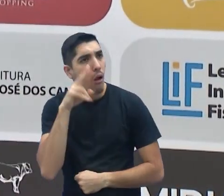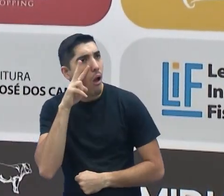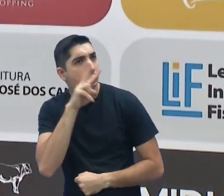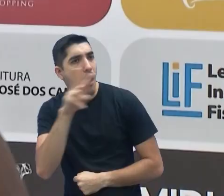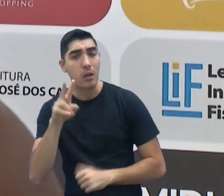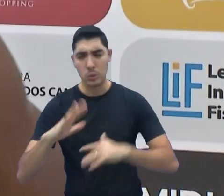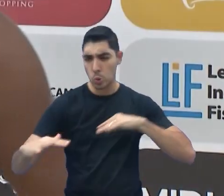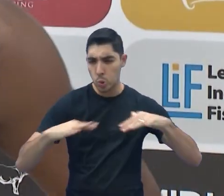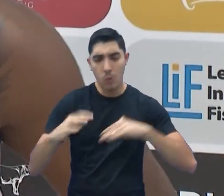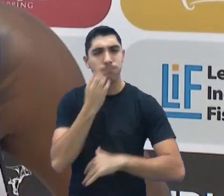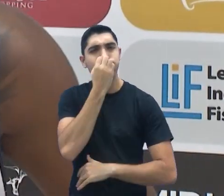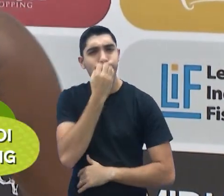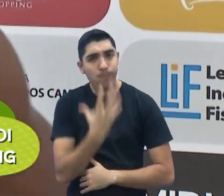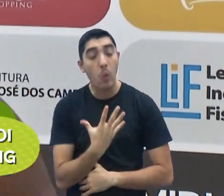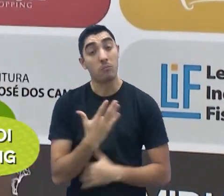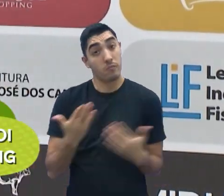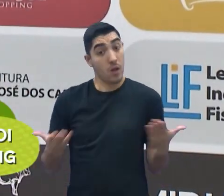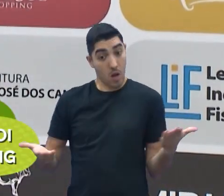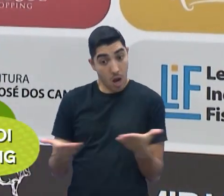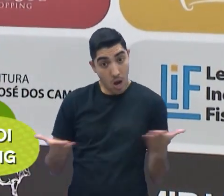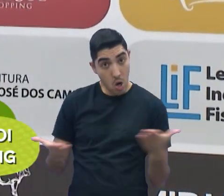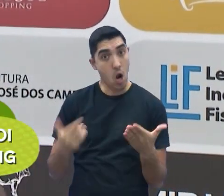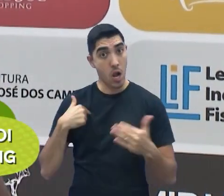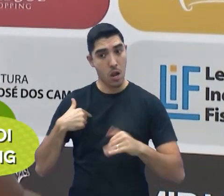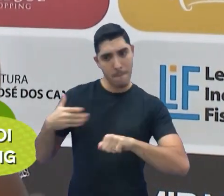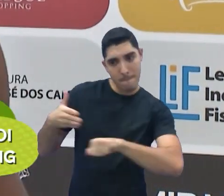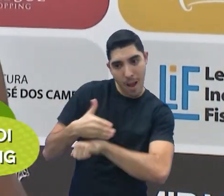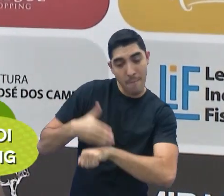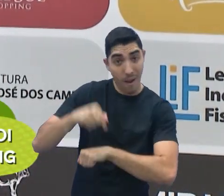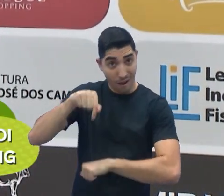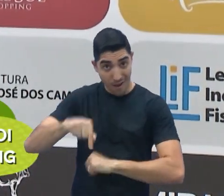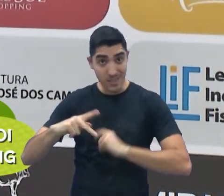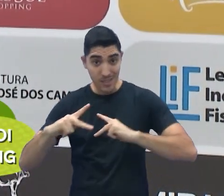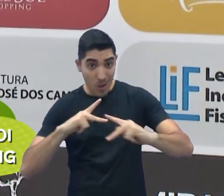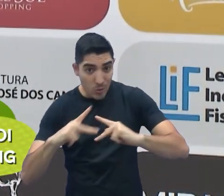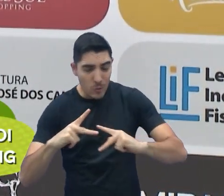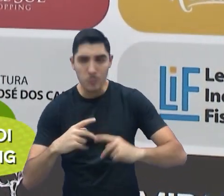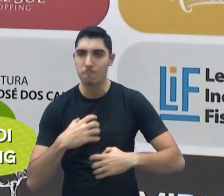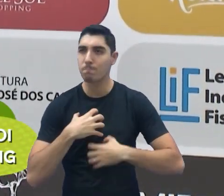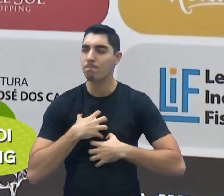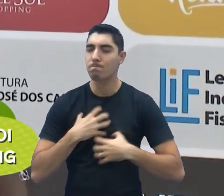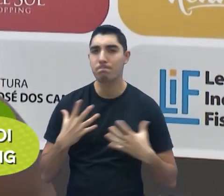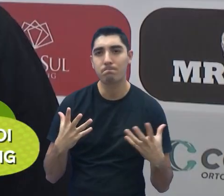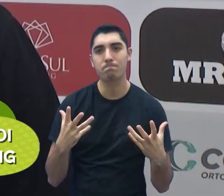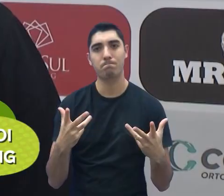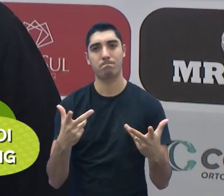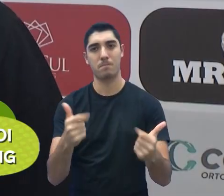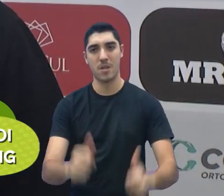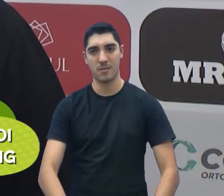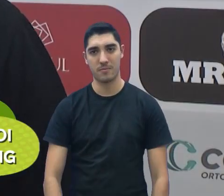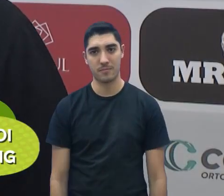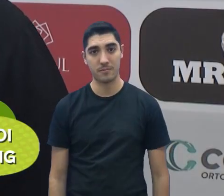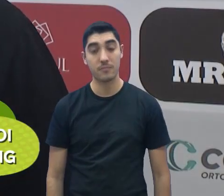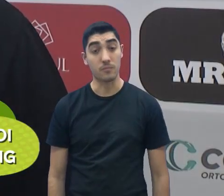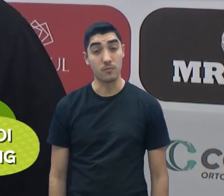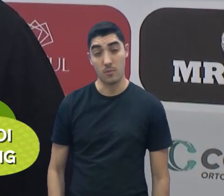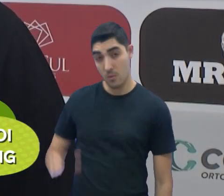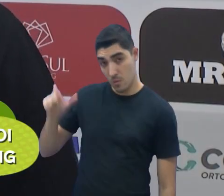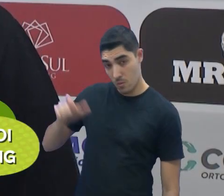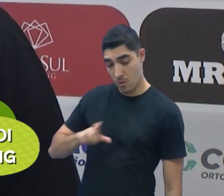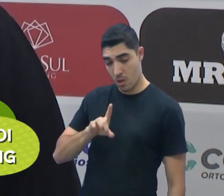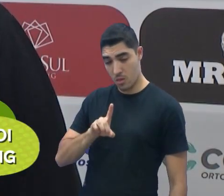ótimos. Então, agora fazer parte da cidade é uma sensação maravilhosa. Um jogador de